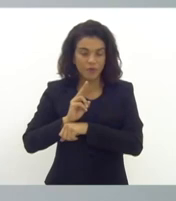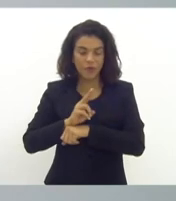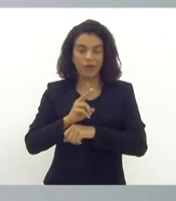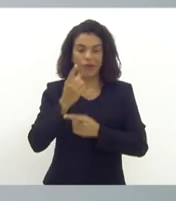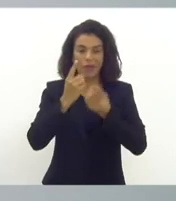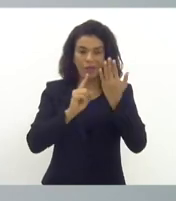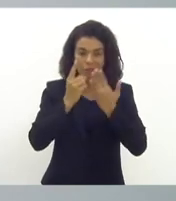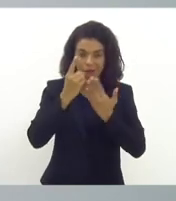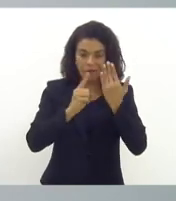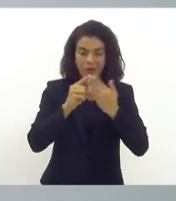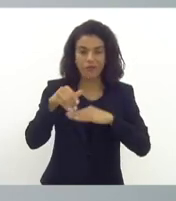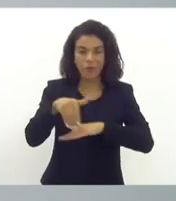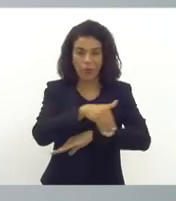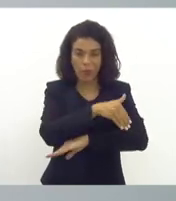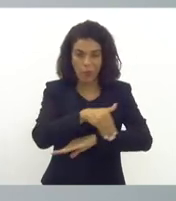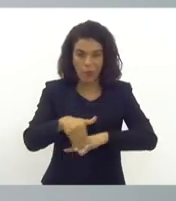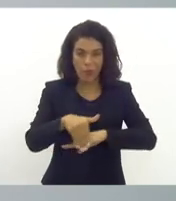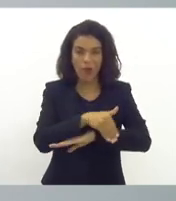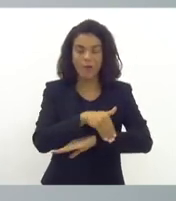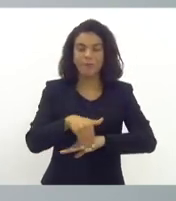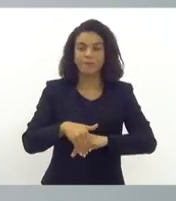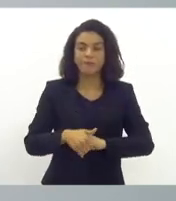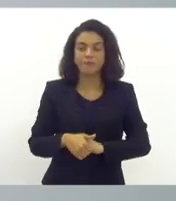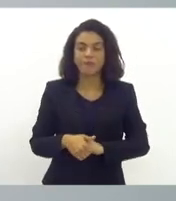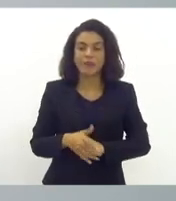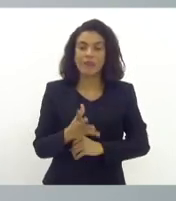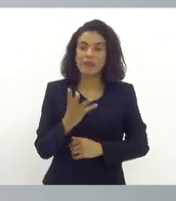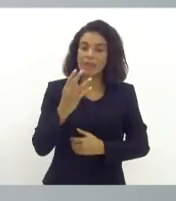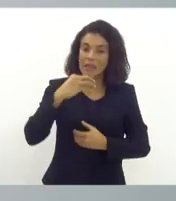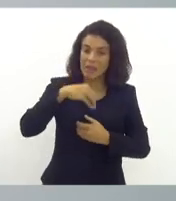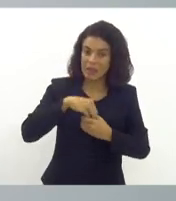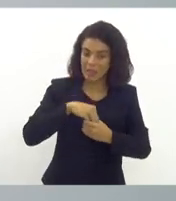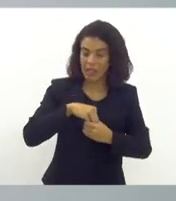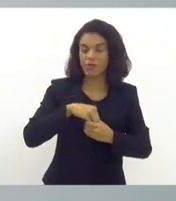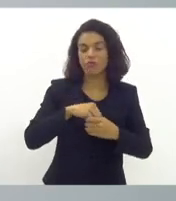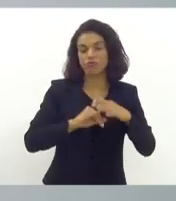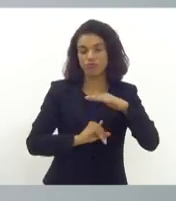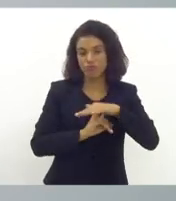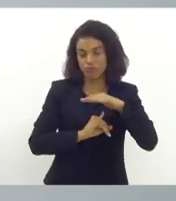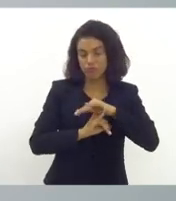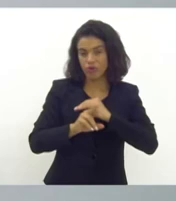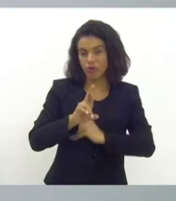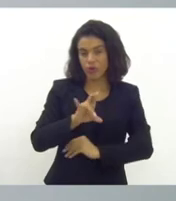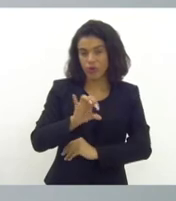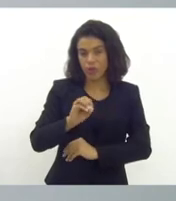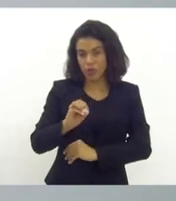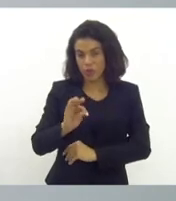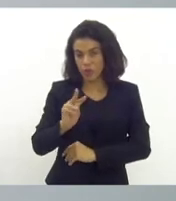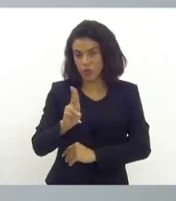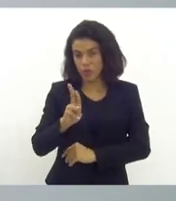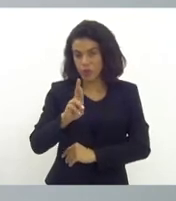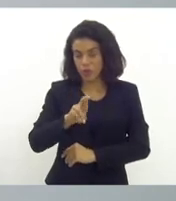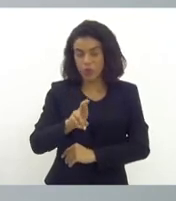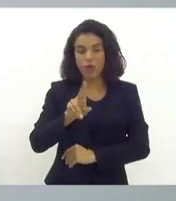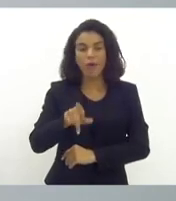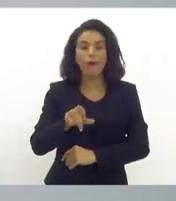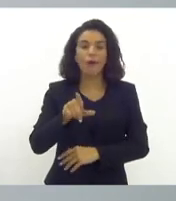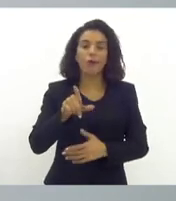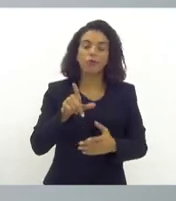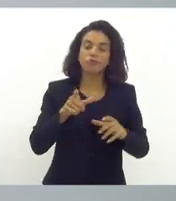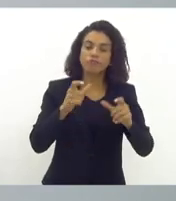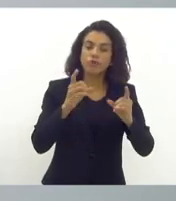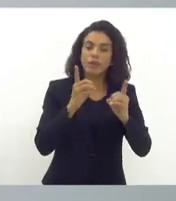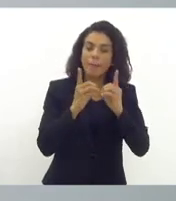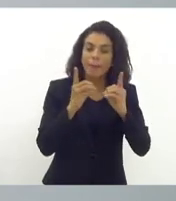rua lá dentro da rertura Esse é o departamento que delibera em relação a todas